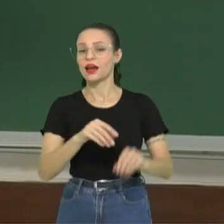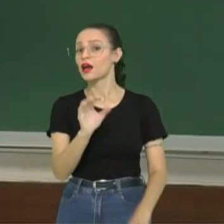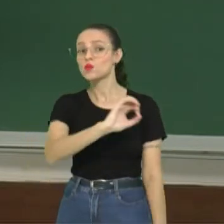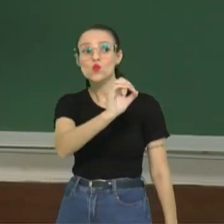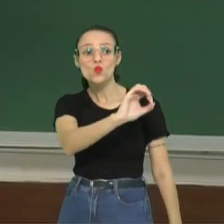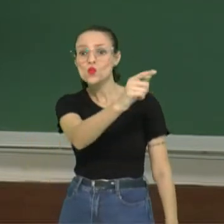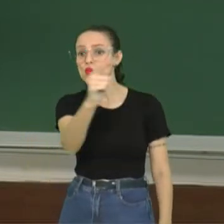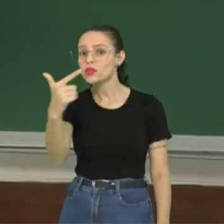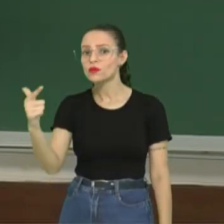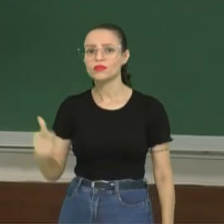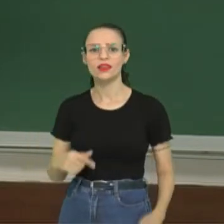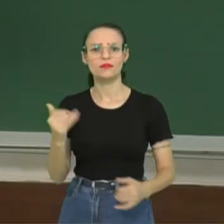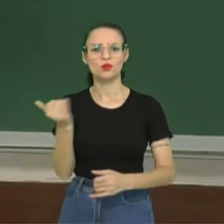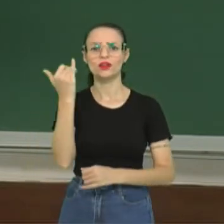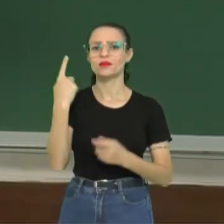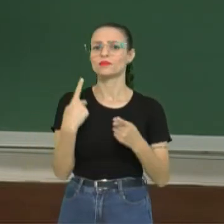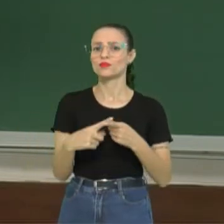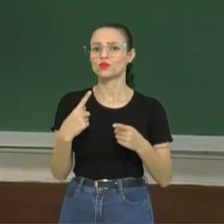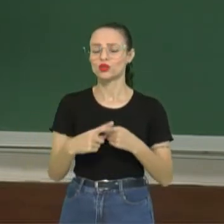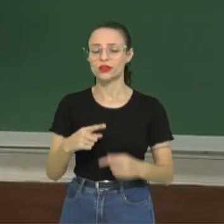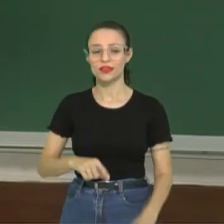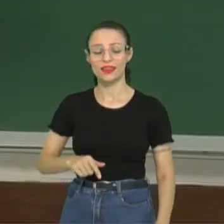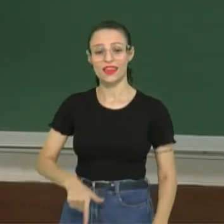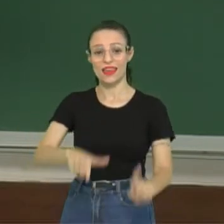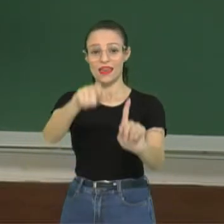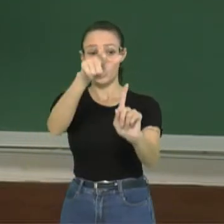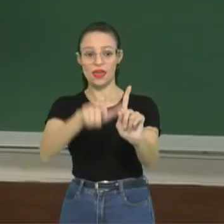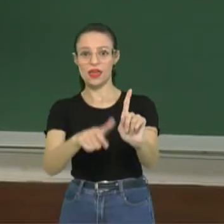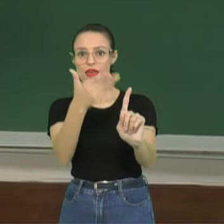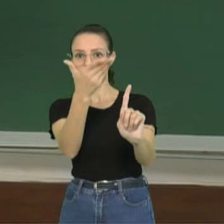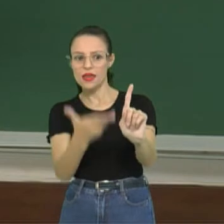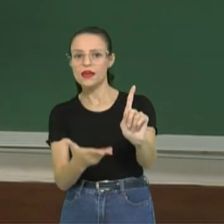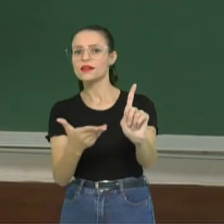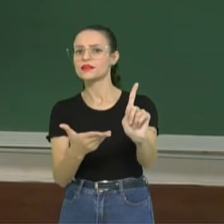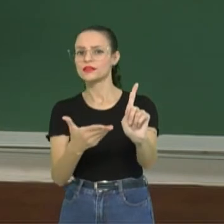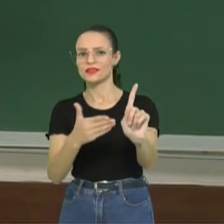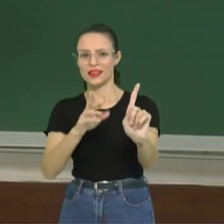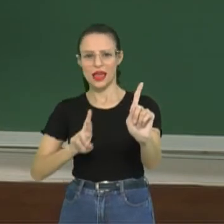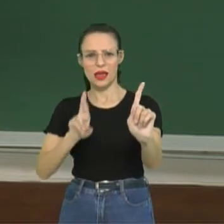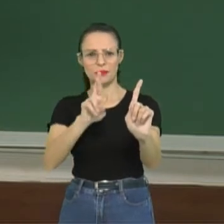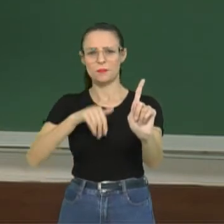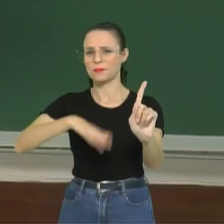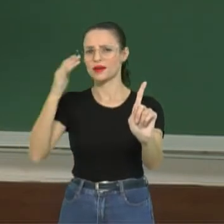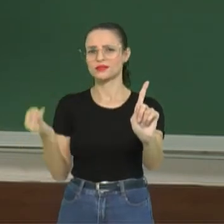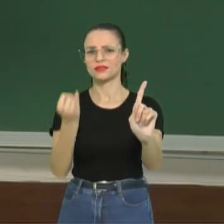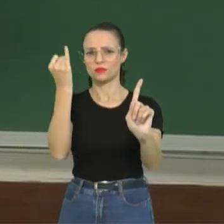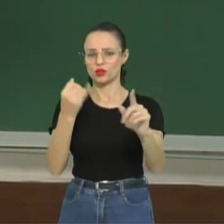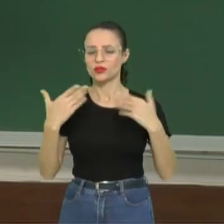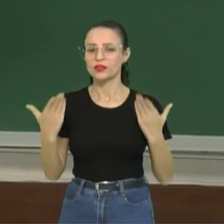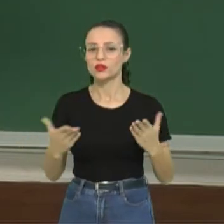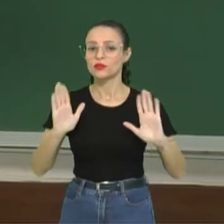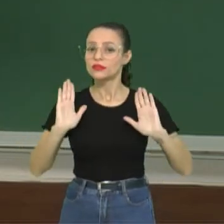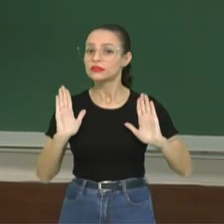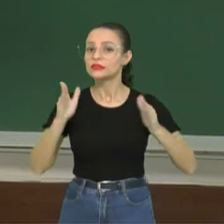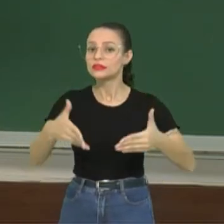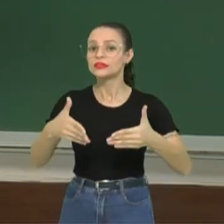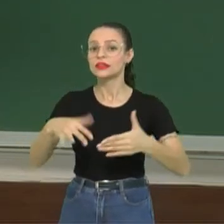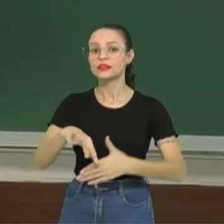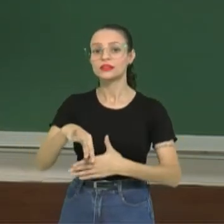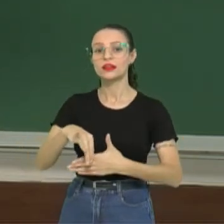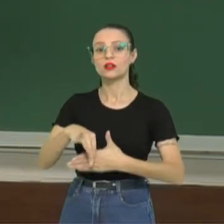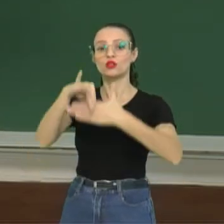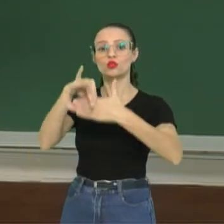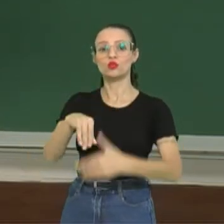inexistência eles não são importantes porque a figura do líder é mais importante então a um centralismo uma